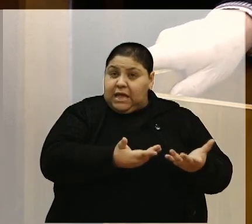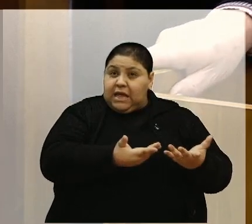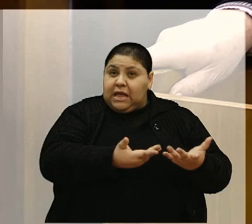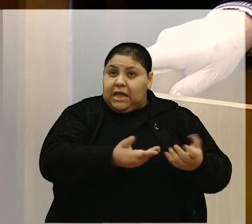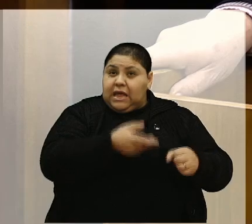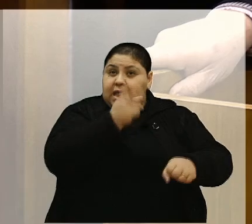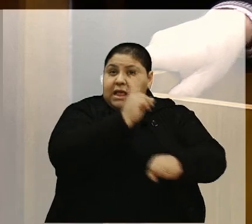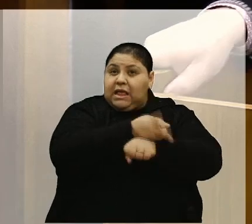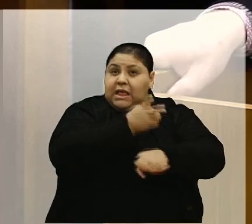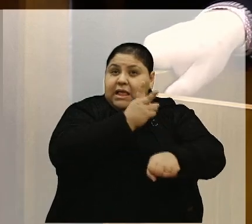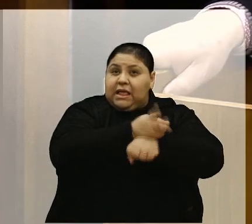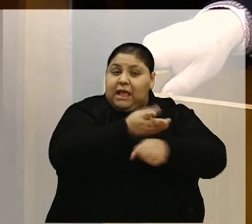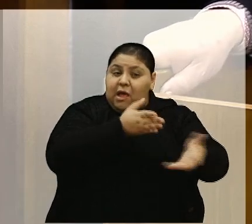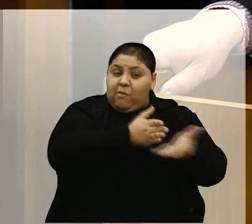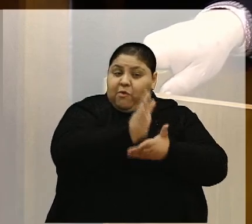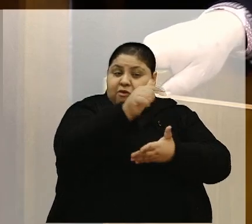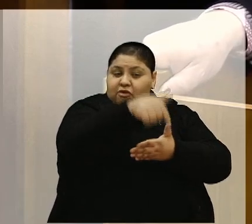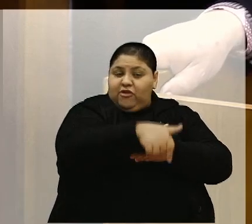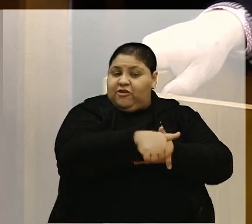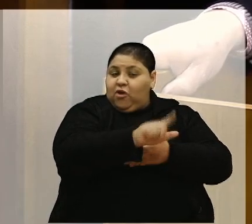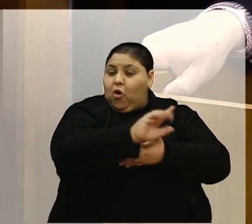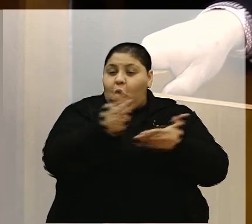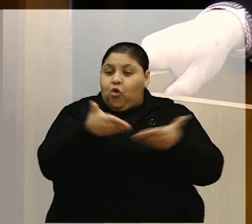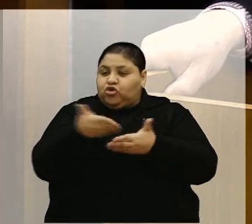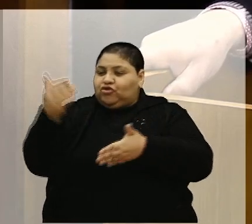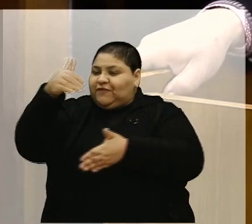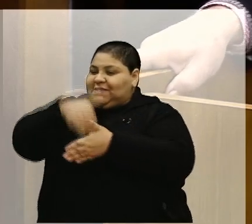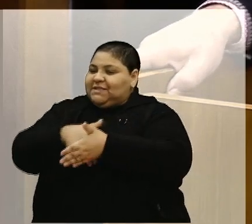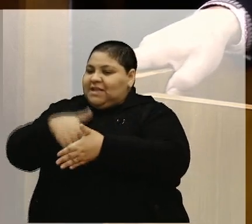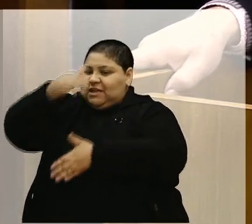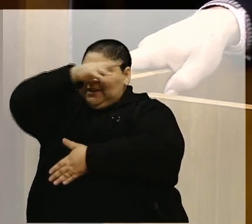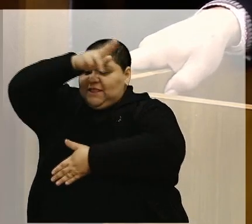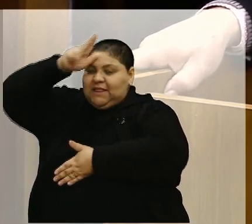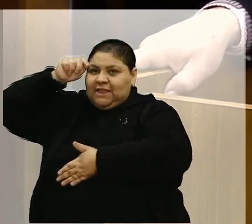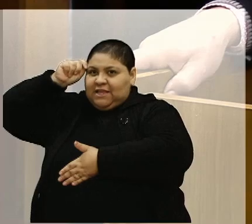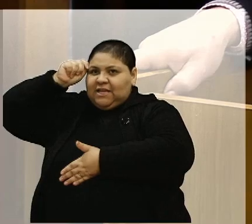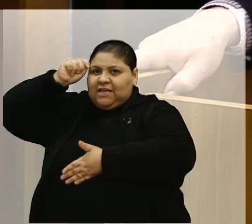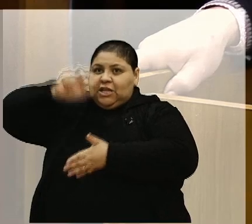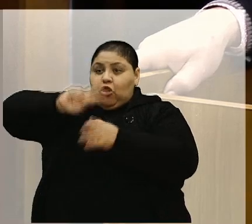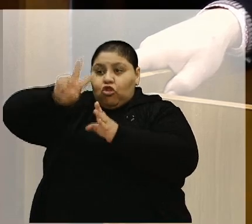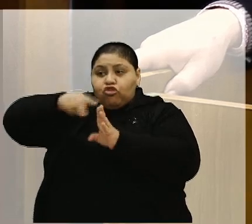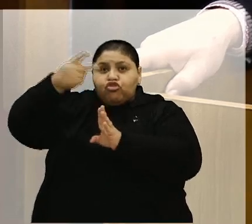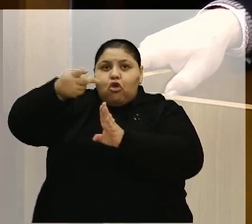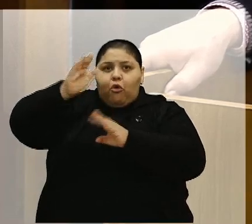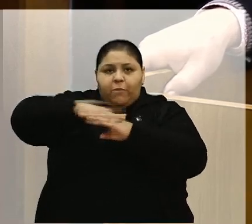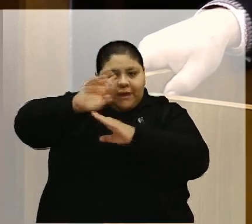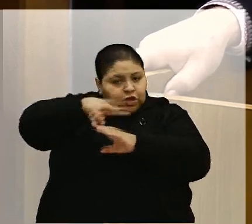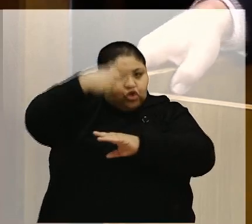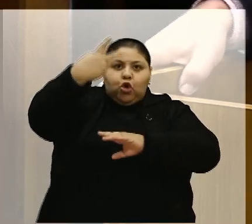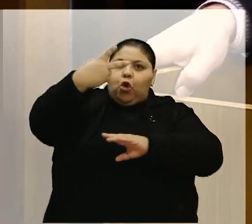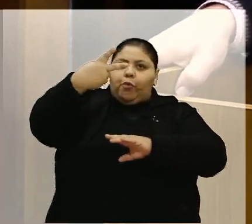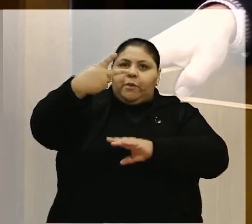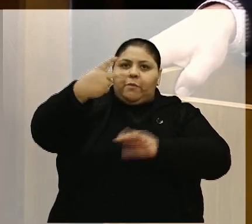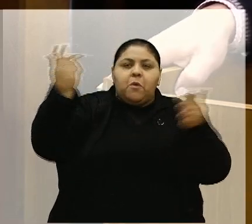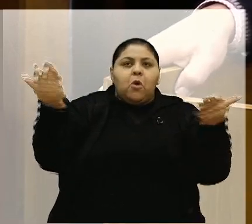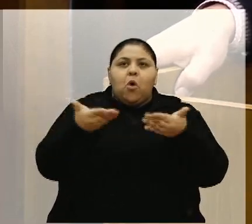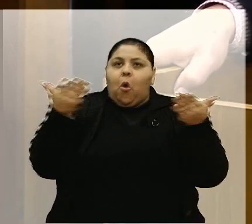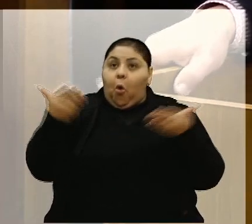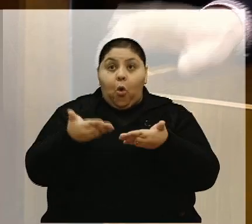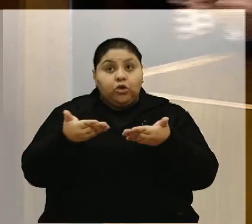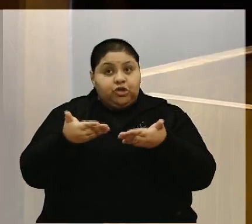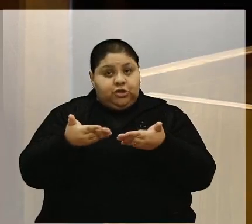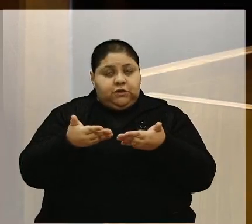passou aqui não tivesse dentro do município. E se tivesse o dobro e mais o dobro, hoje, colegas,